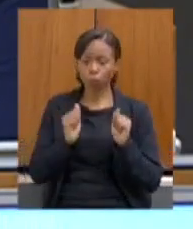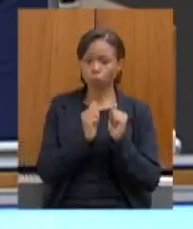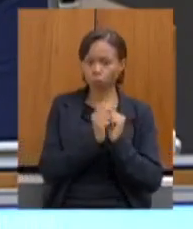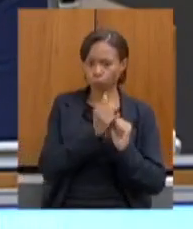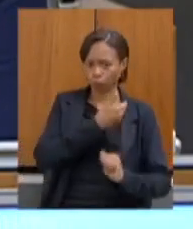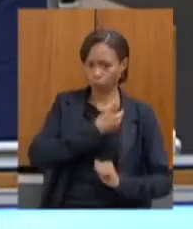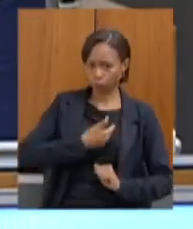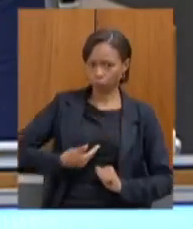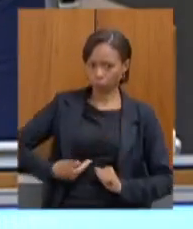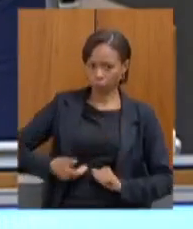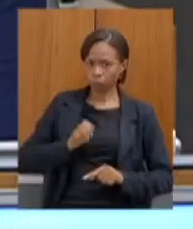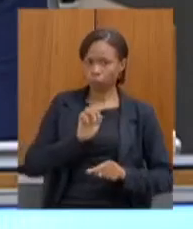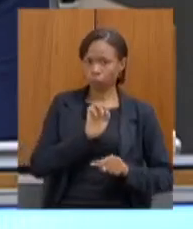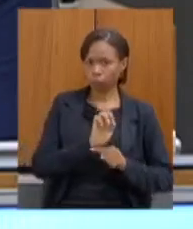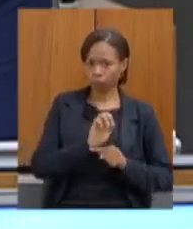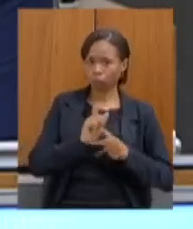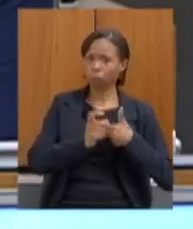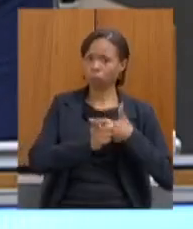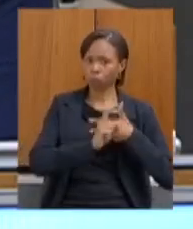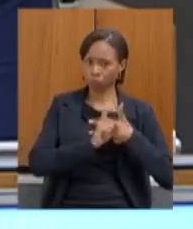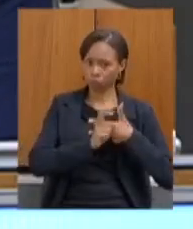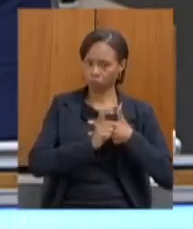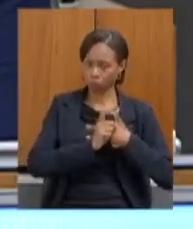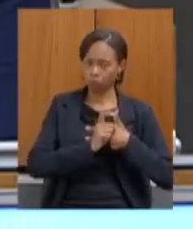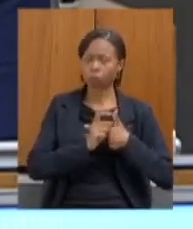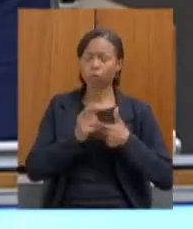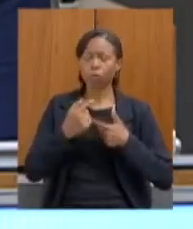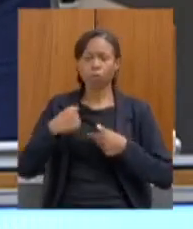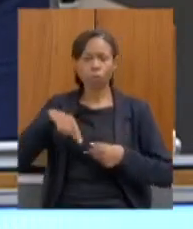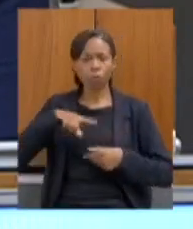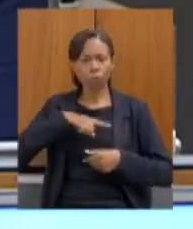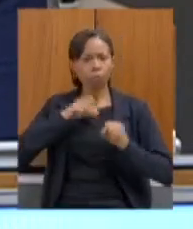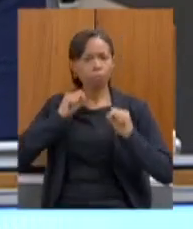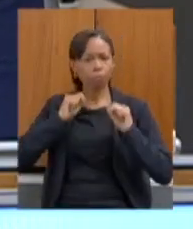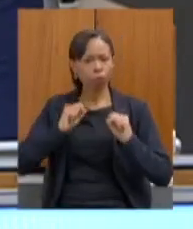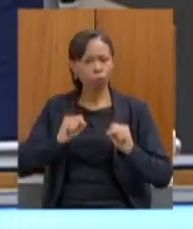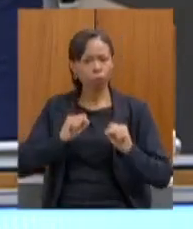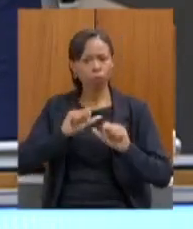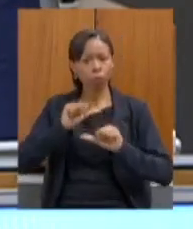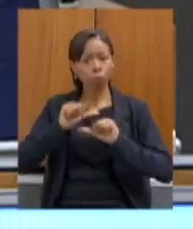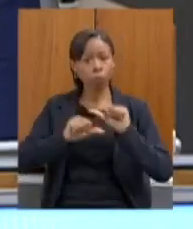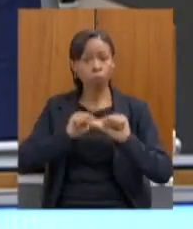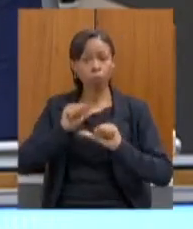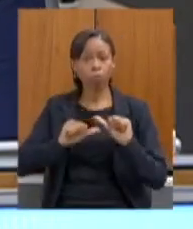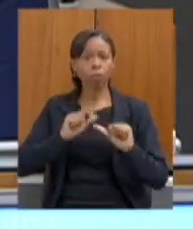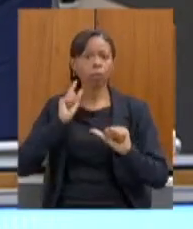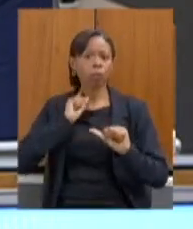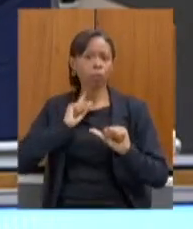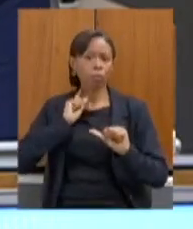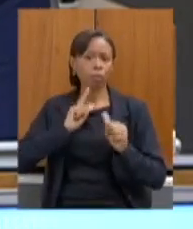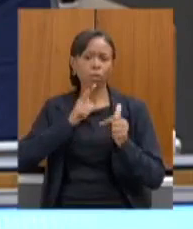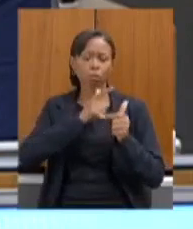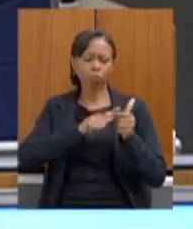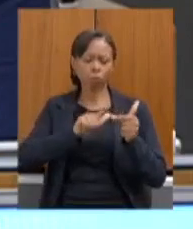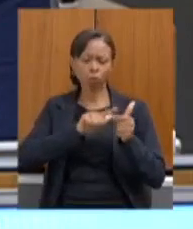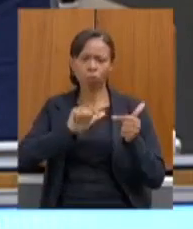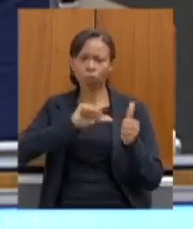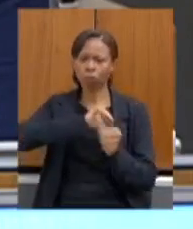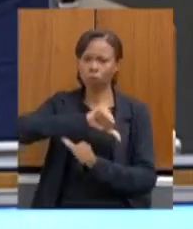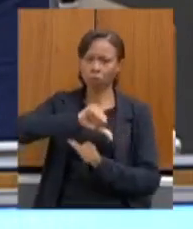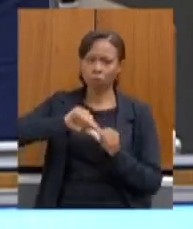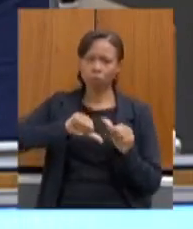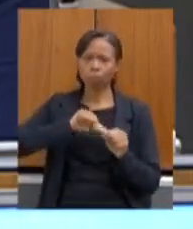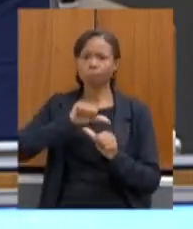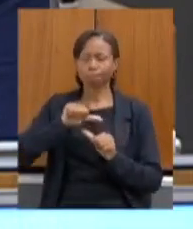estadual, com o Poder Executivo, é que nós vamos conseguir tirar Minas Gerais da situação delicada em que ela se